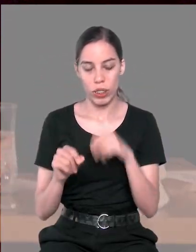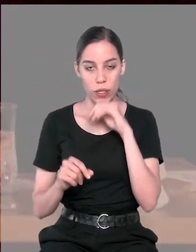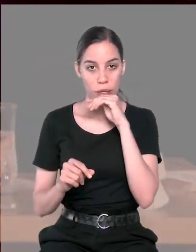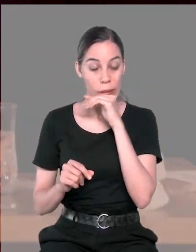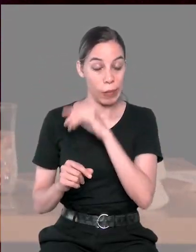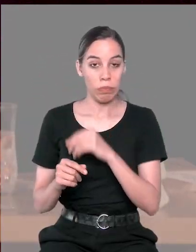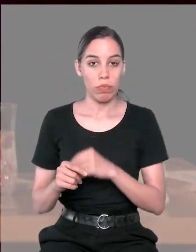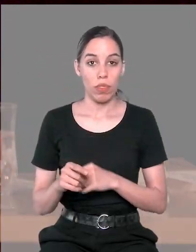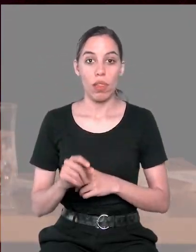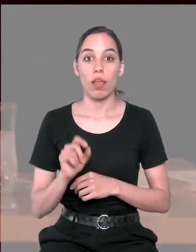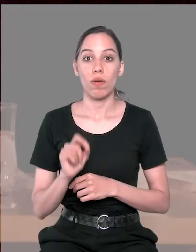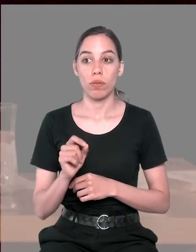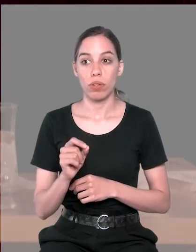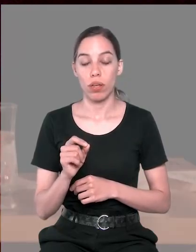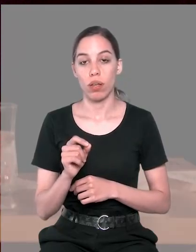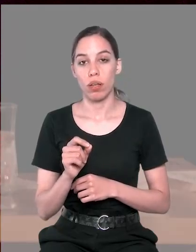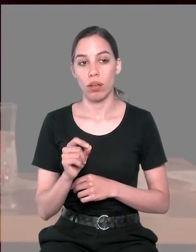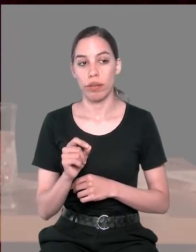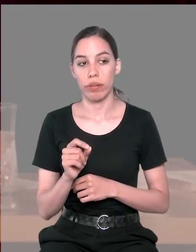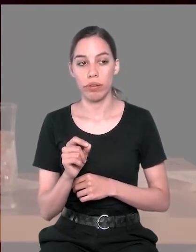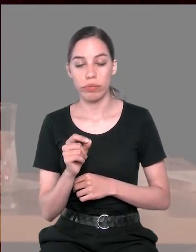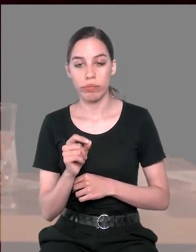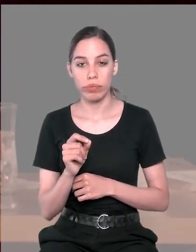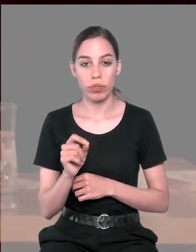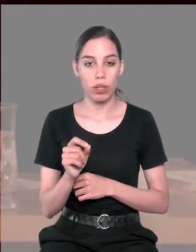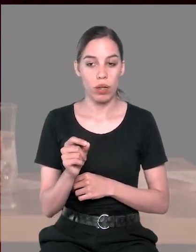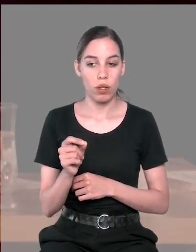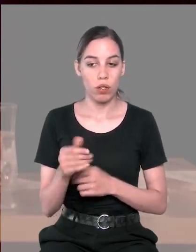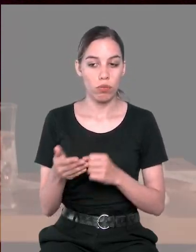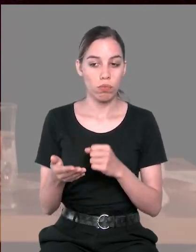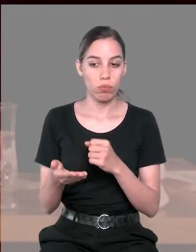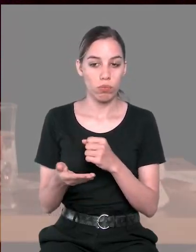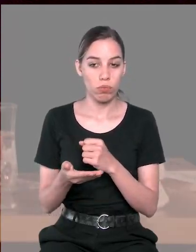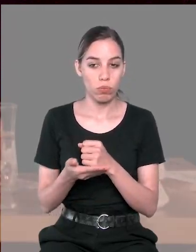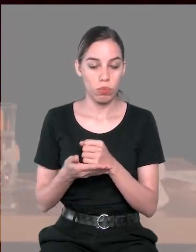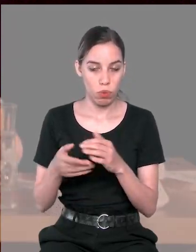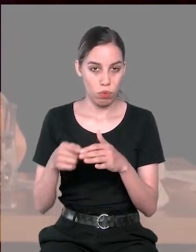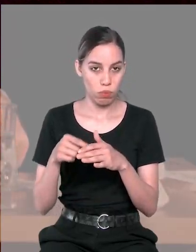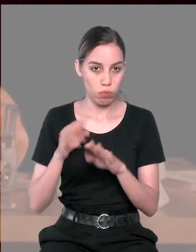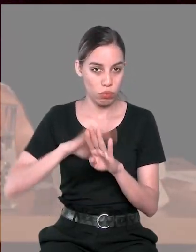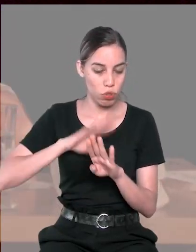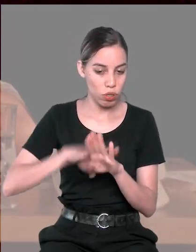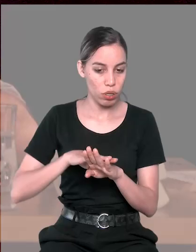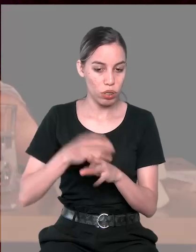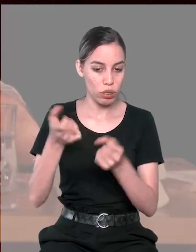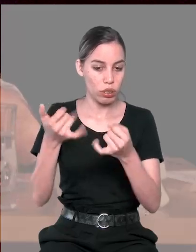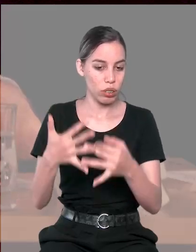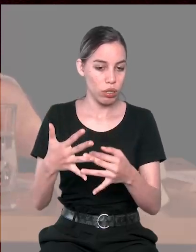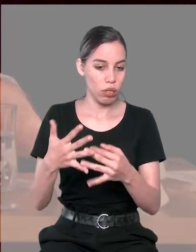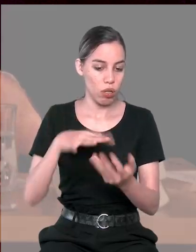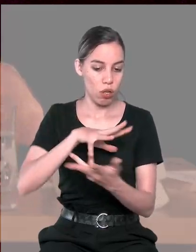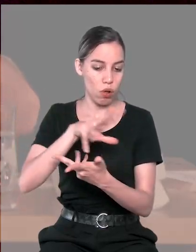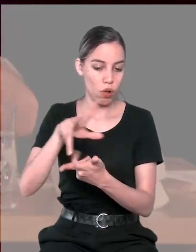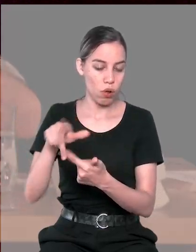aí ele percebe o nó, que é isso que o Adalto não vai chamar muito a atenção, que é, no fundo, o problema do espírito ter se tornado supérfluo é